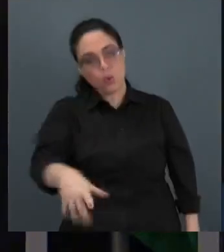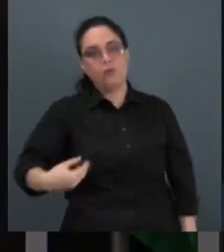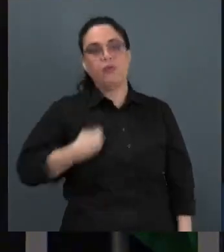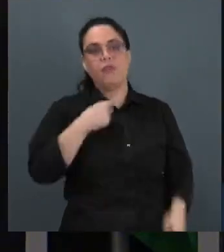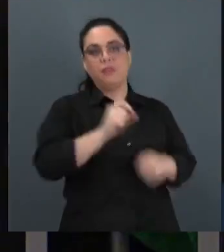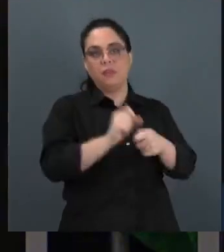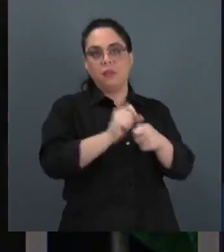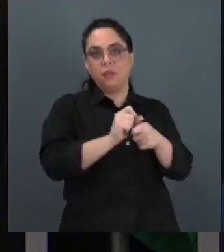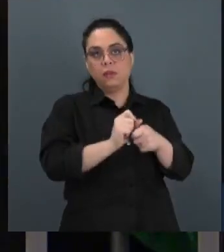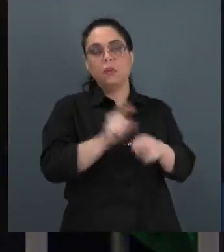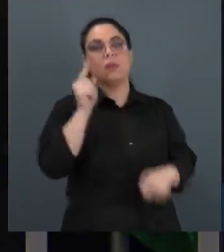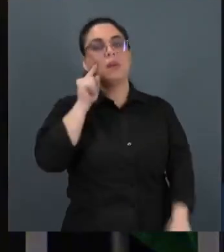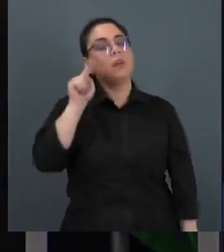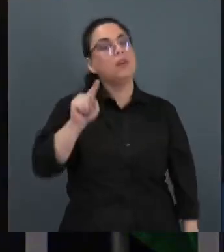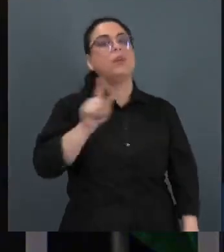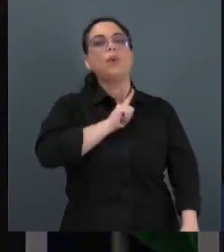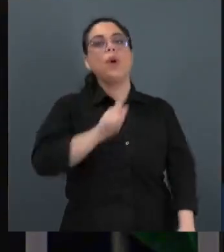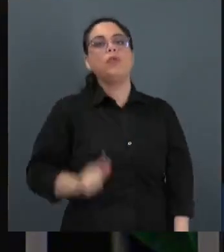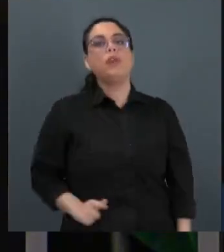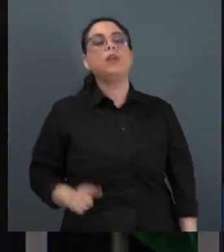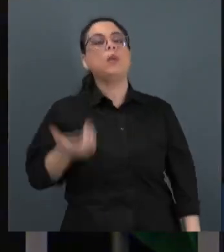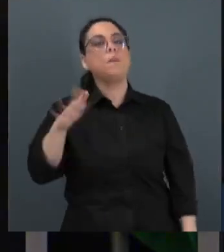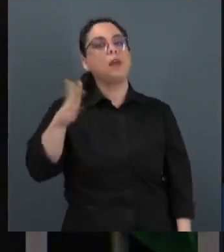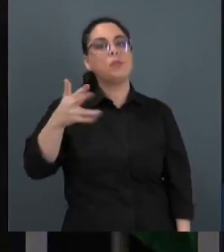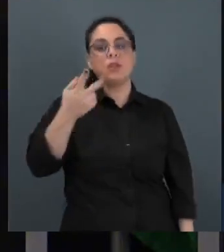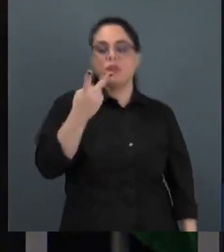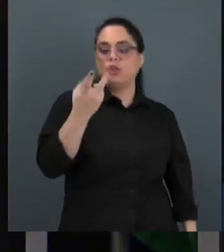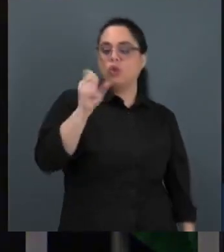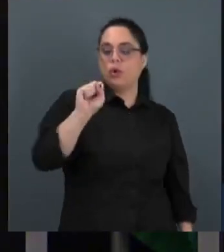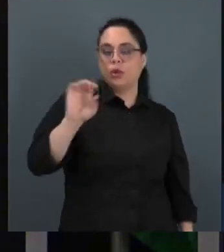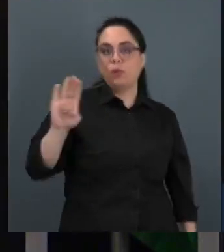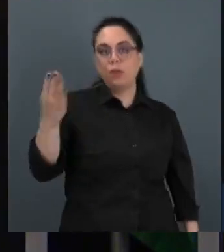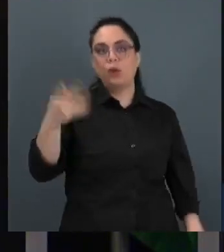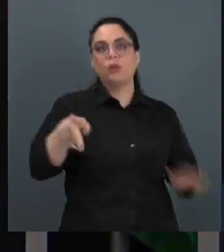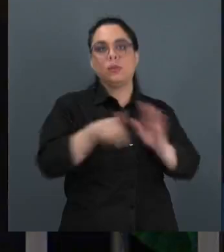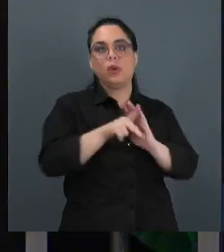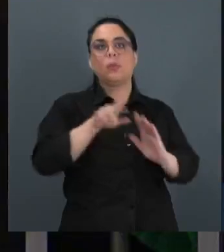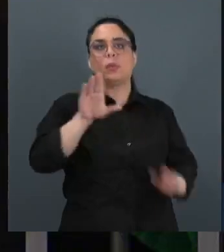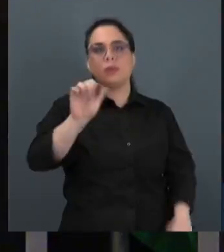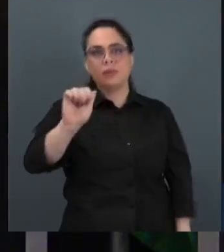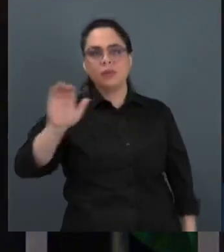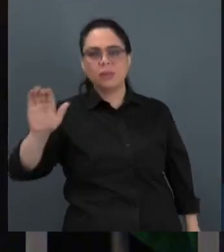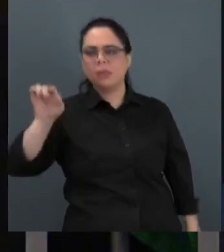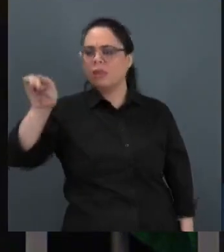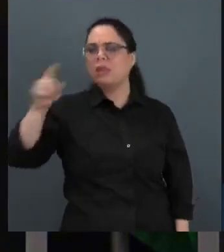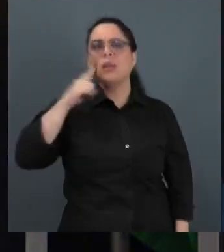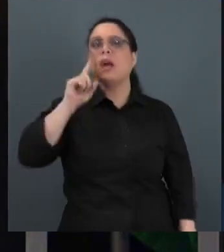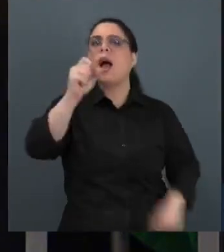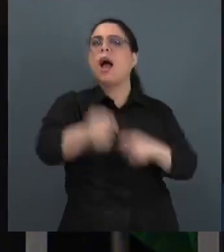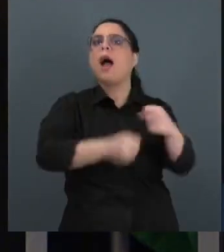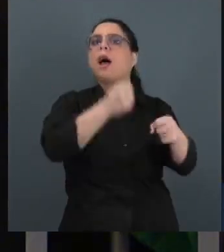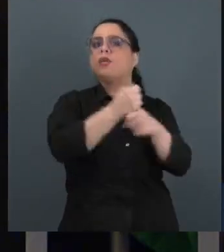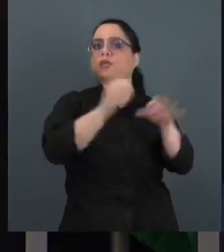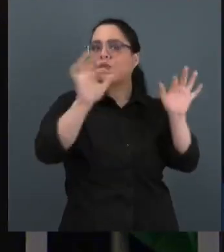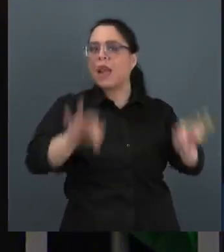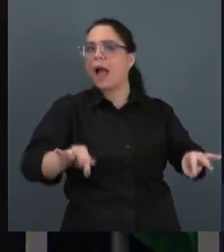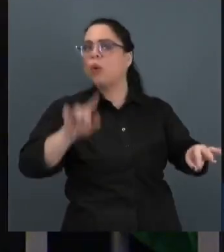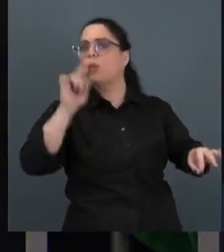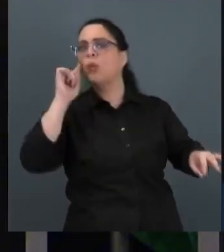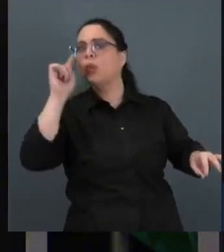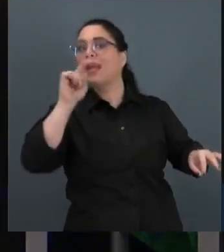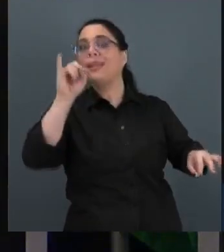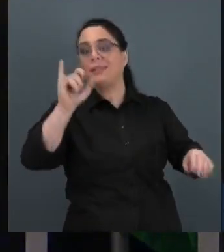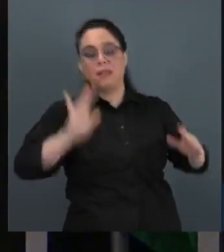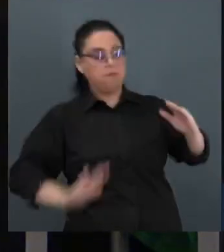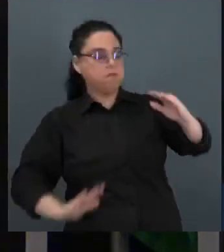O governo estima 28 bilhões de reais de arrecadação do CARF. O que é que vai acontecer ao final do ano, quando essa previsão